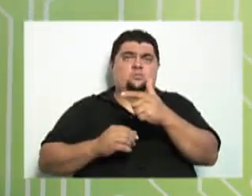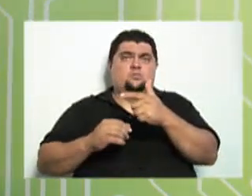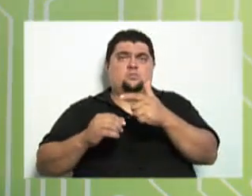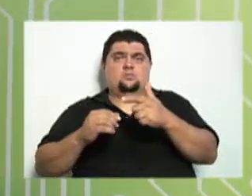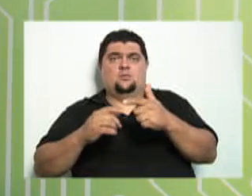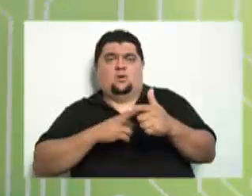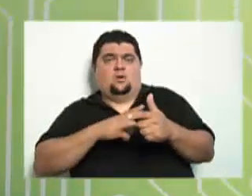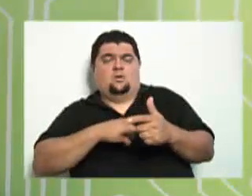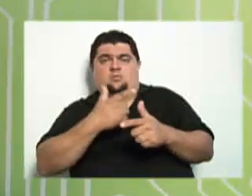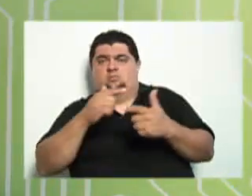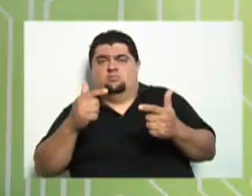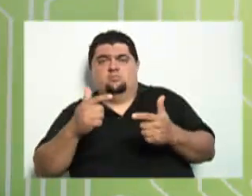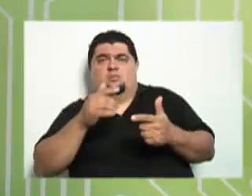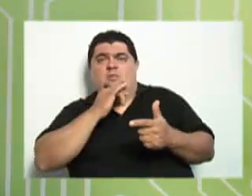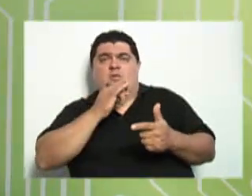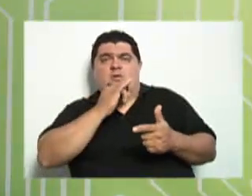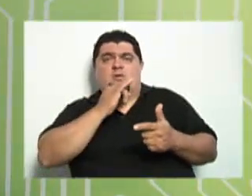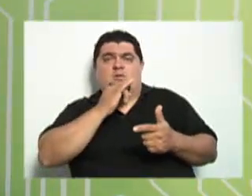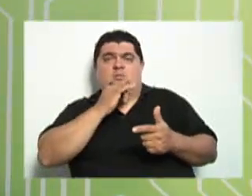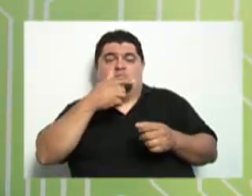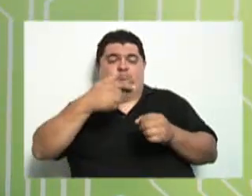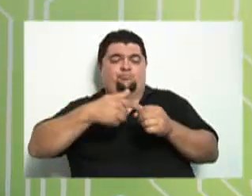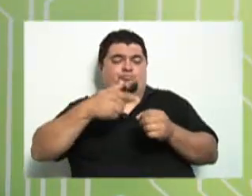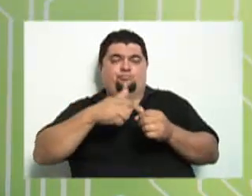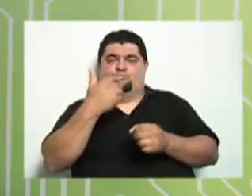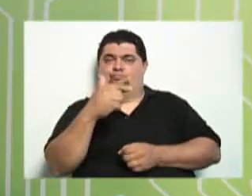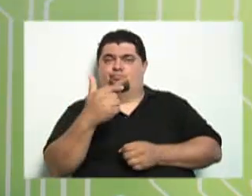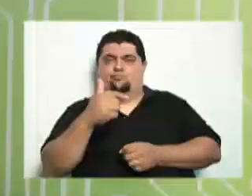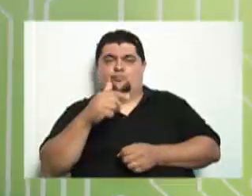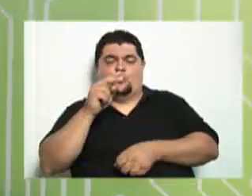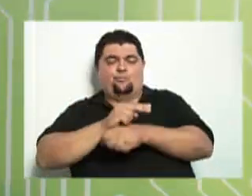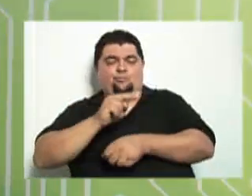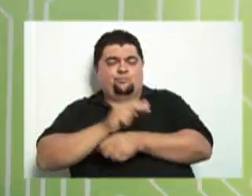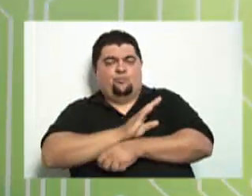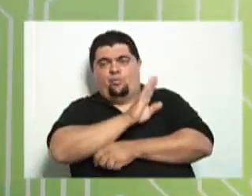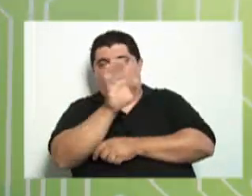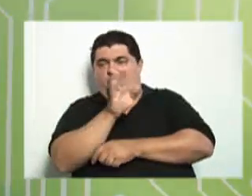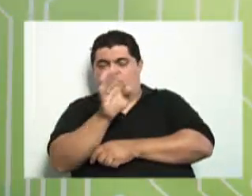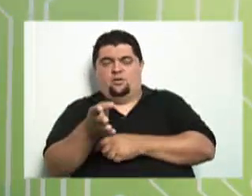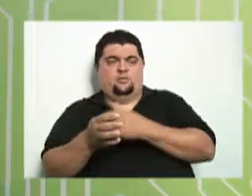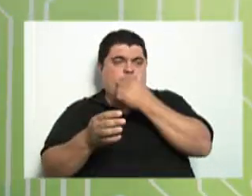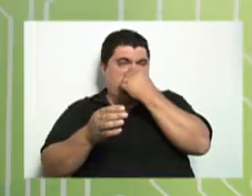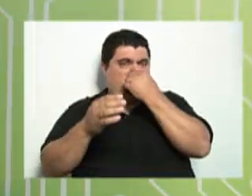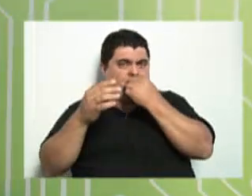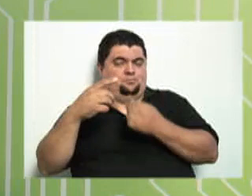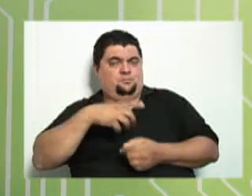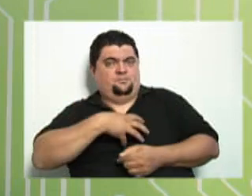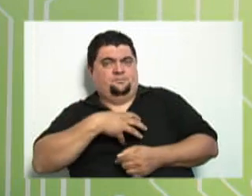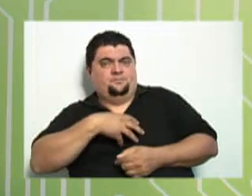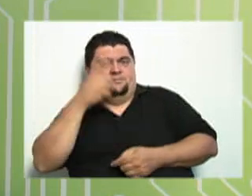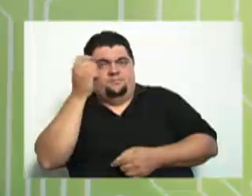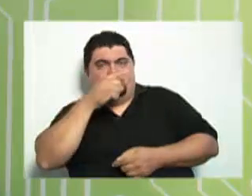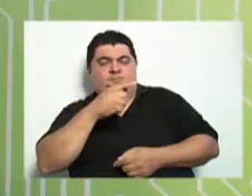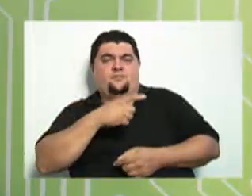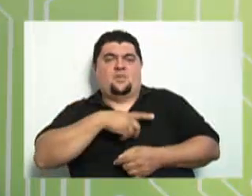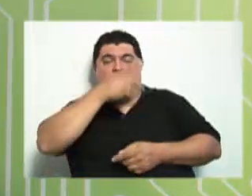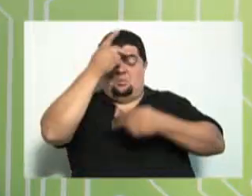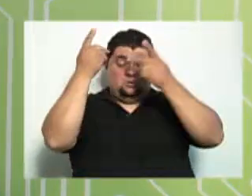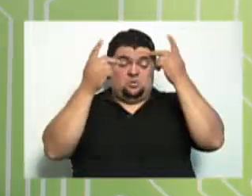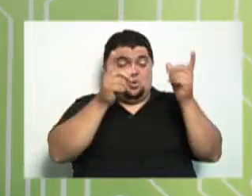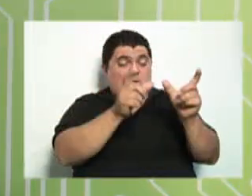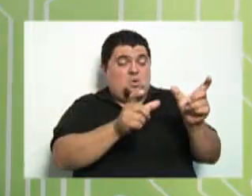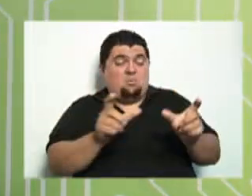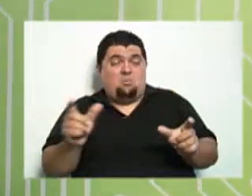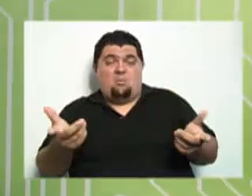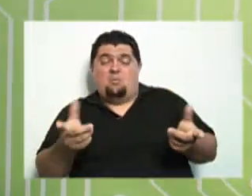por exemplo, órgãos que estão sem combustíveis para fazer fiscalização. A gente vai ter a dificuldade do número de servidores que trabalham em